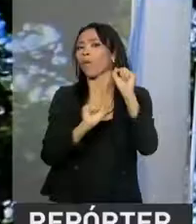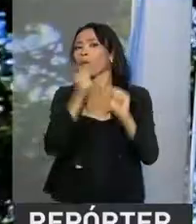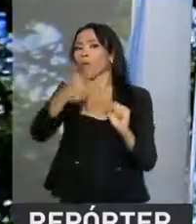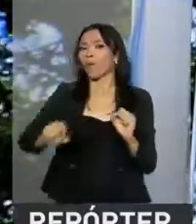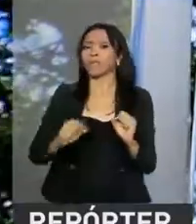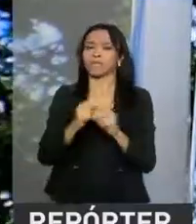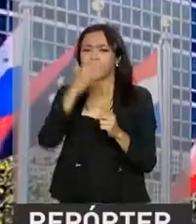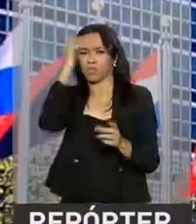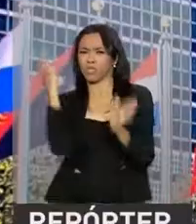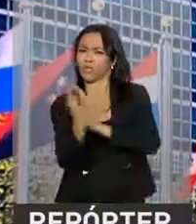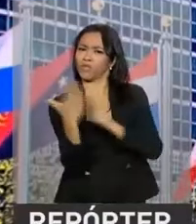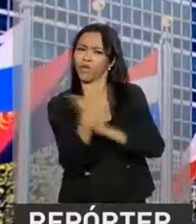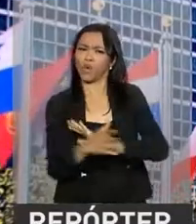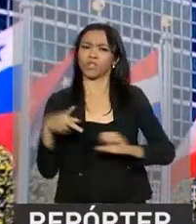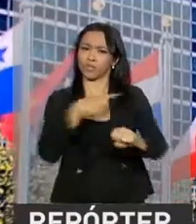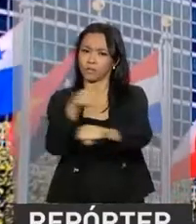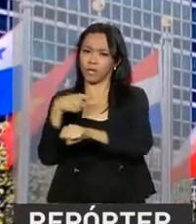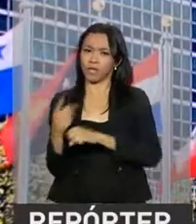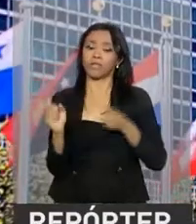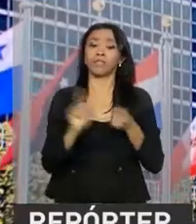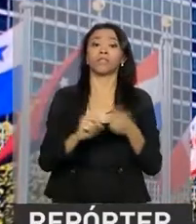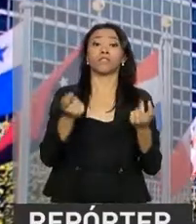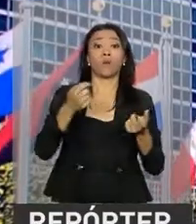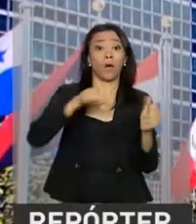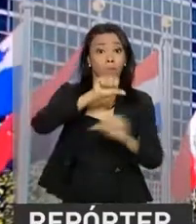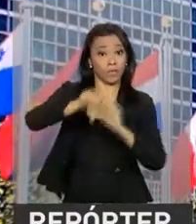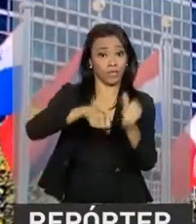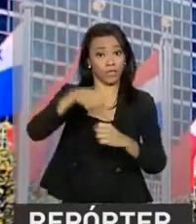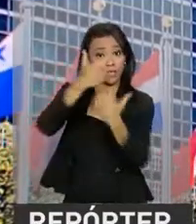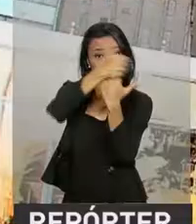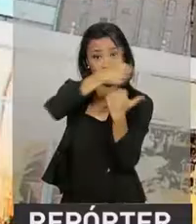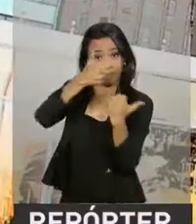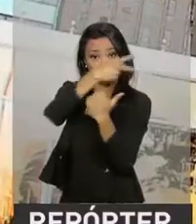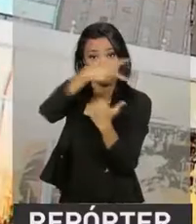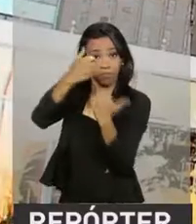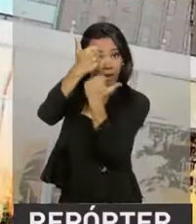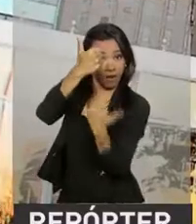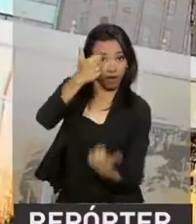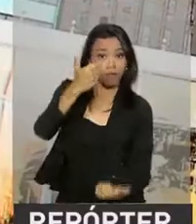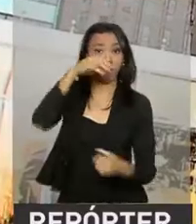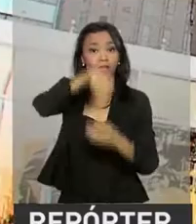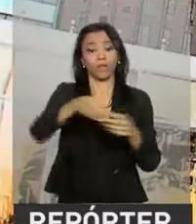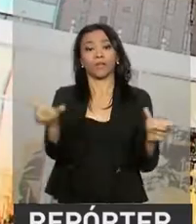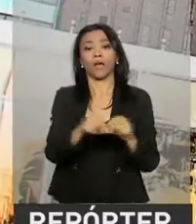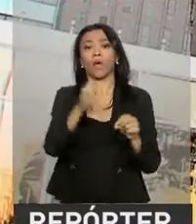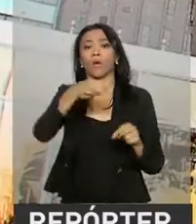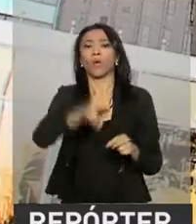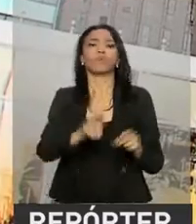de refugiados, a reforma das Nações Unidas, a paz internacional e as mudanças climáticas.